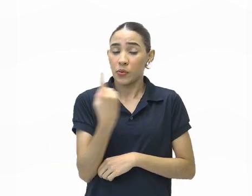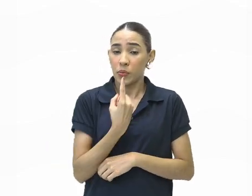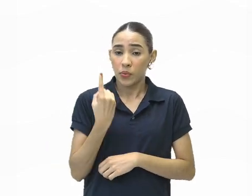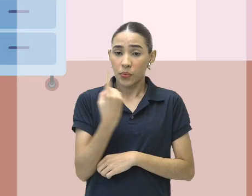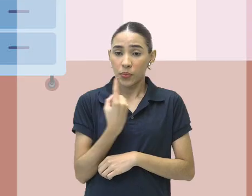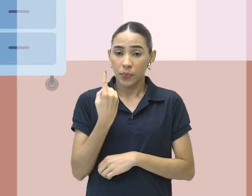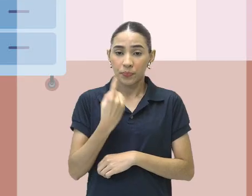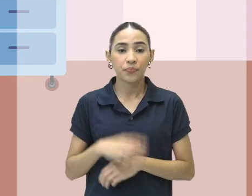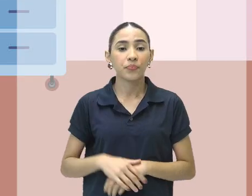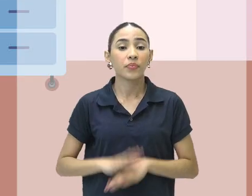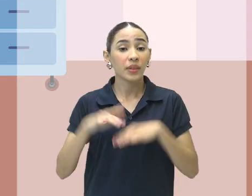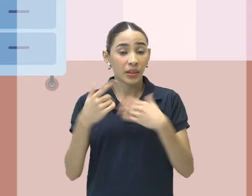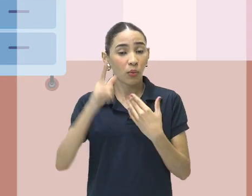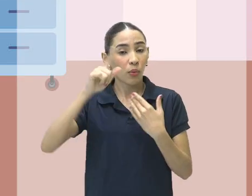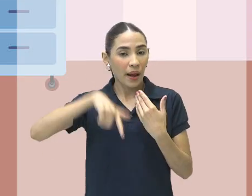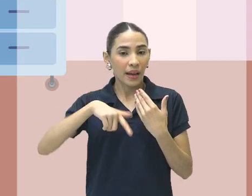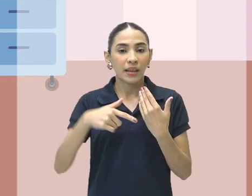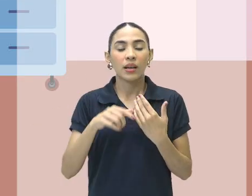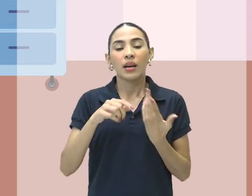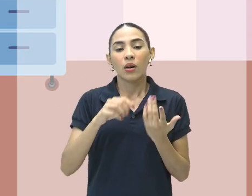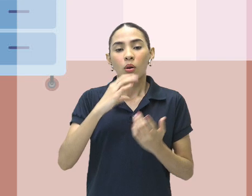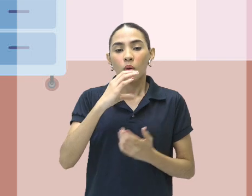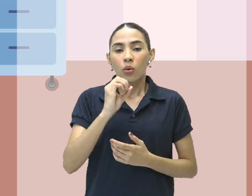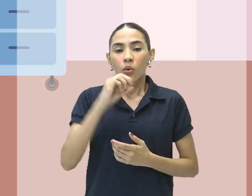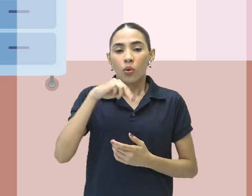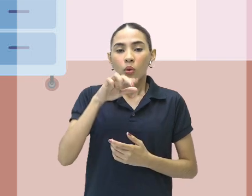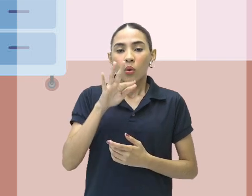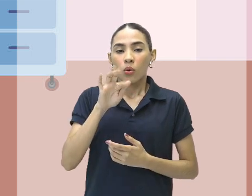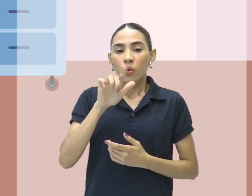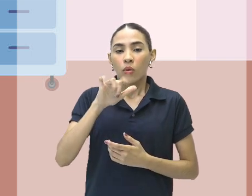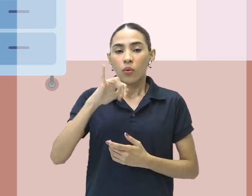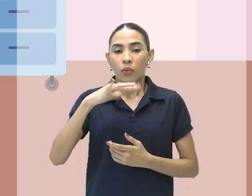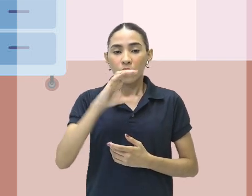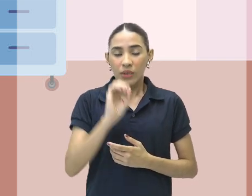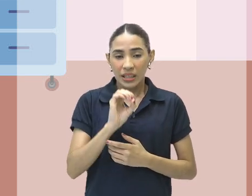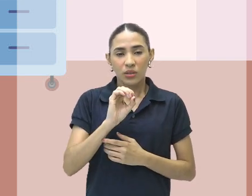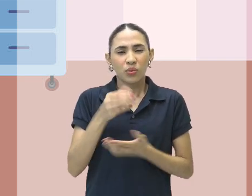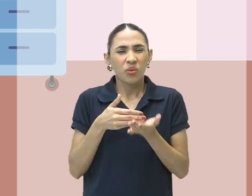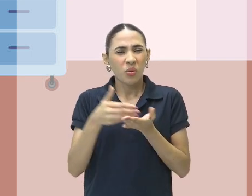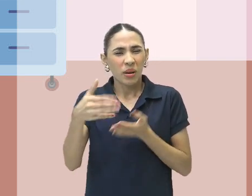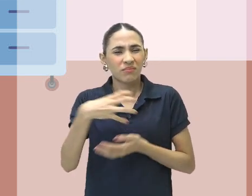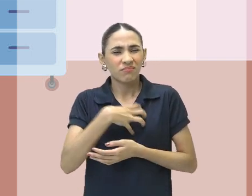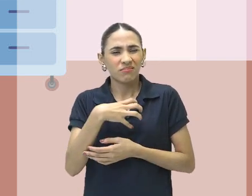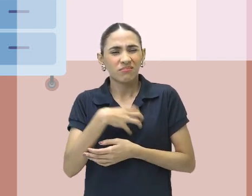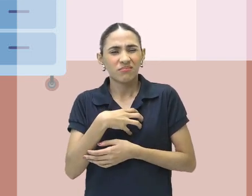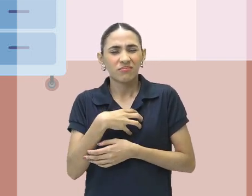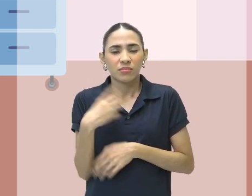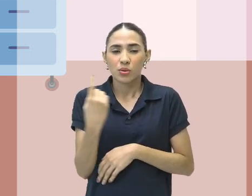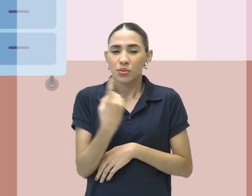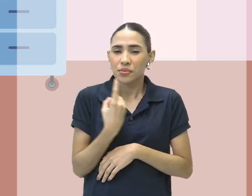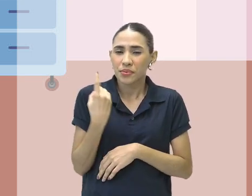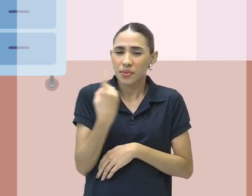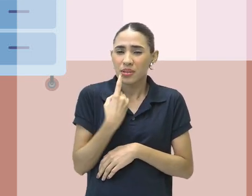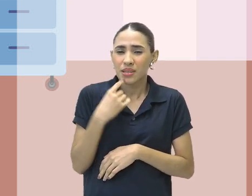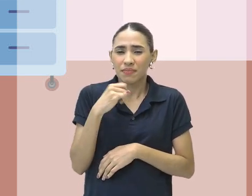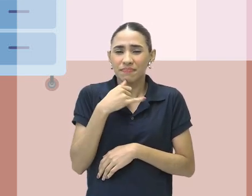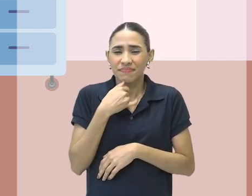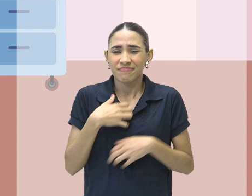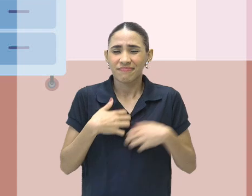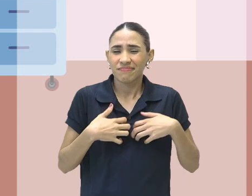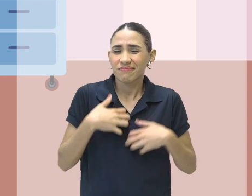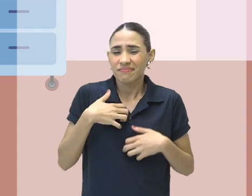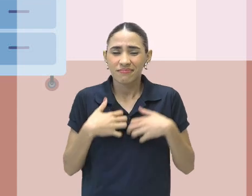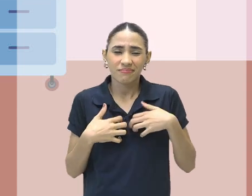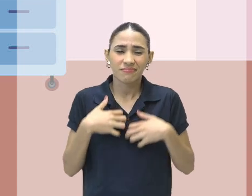Então esse é o conflito que nós temos aí dela, né? Ela começa a se sentir solitária, ela começa um conflito ali